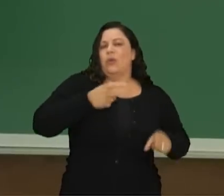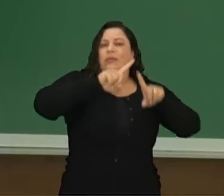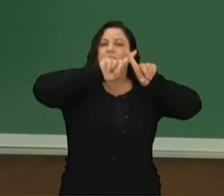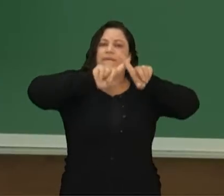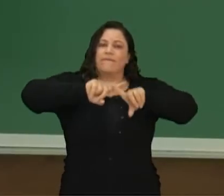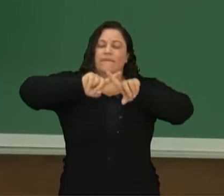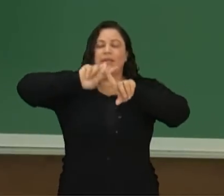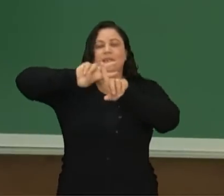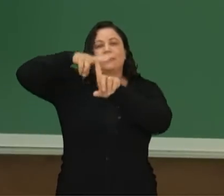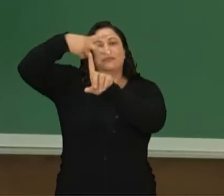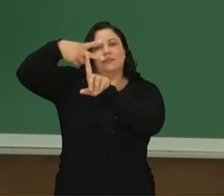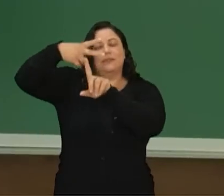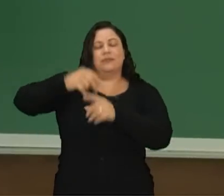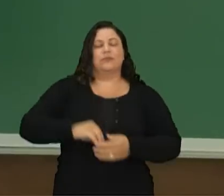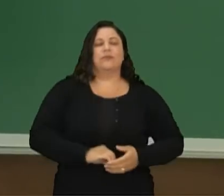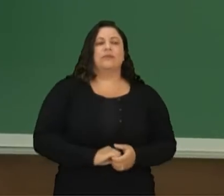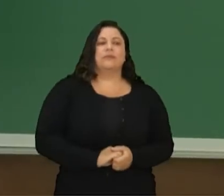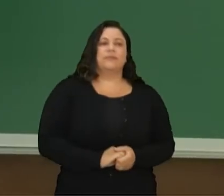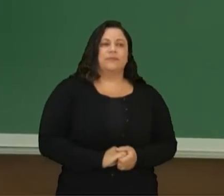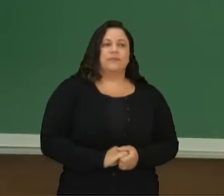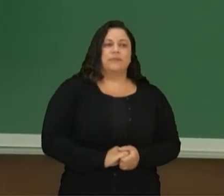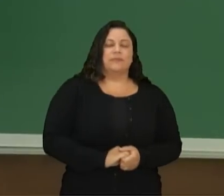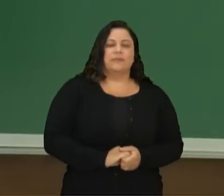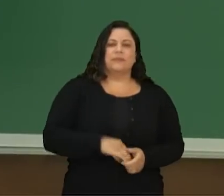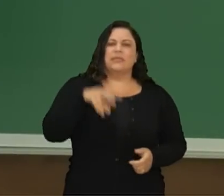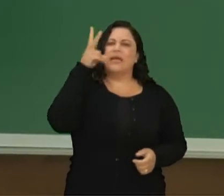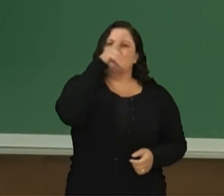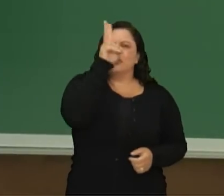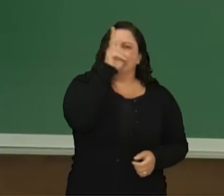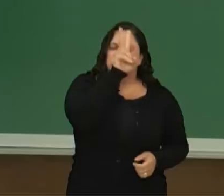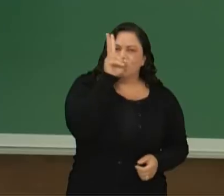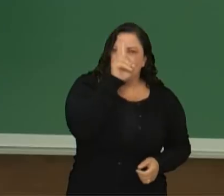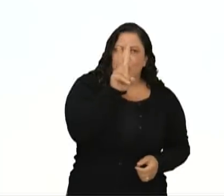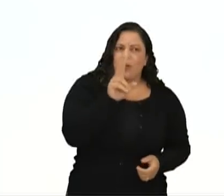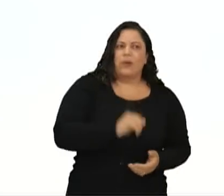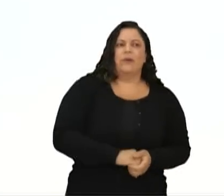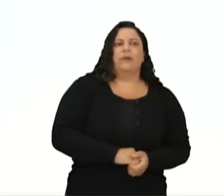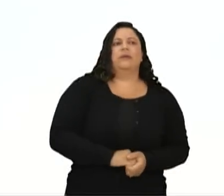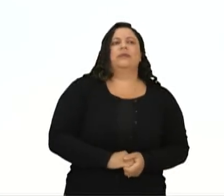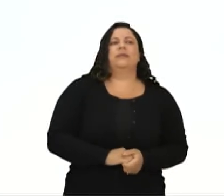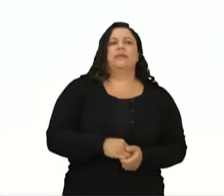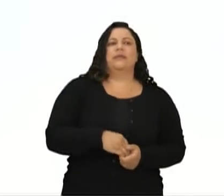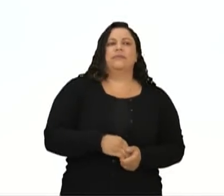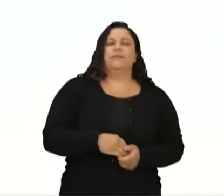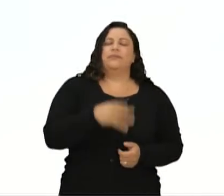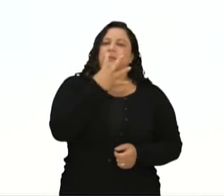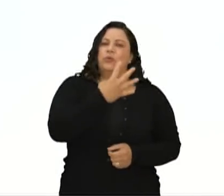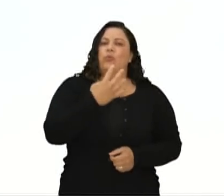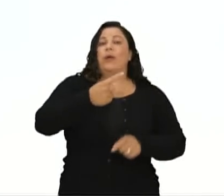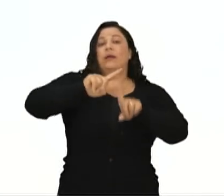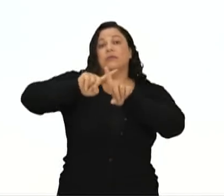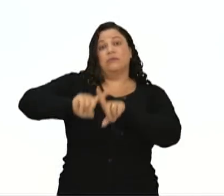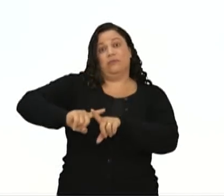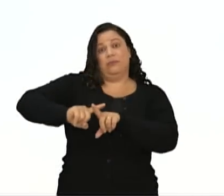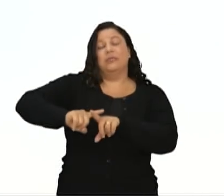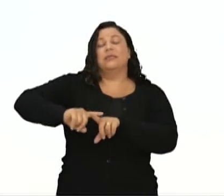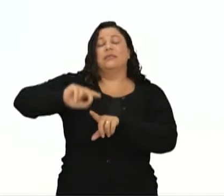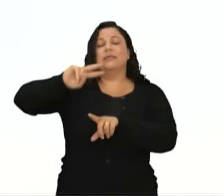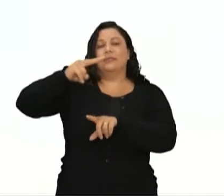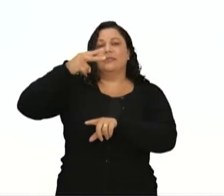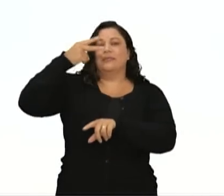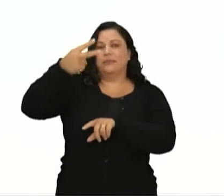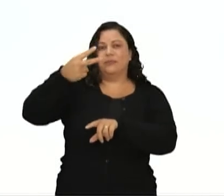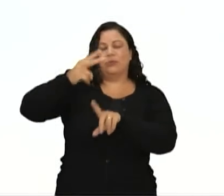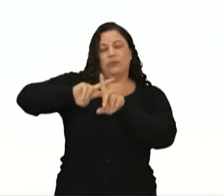5 vezes 2. E história. O valor da nota vezes o peso, que seria